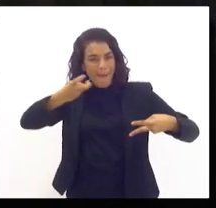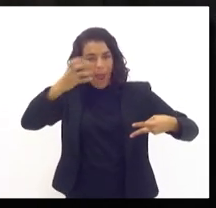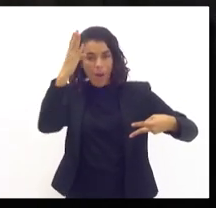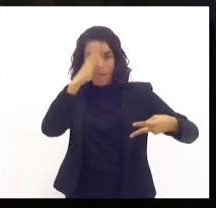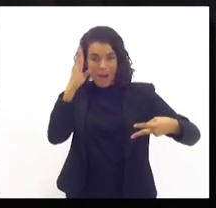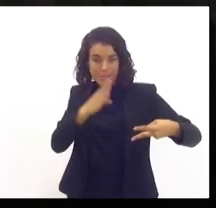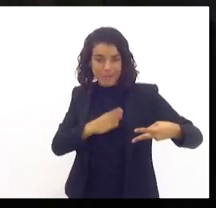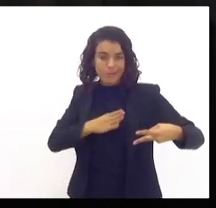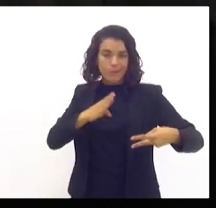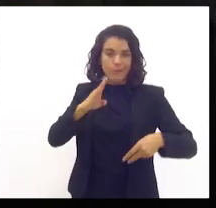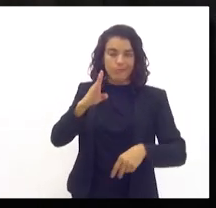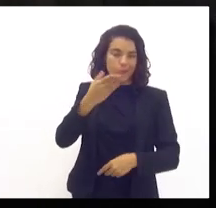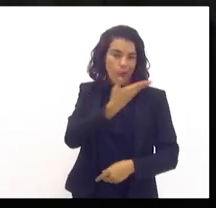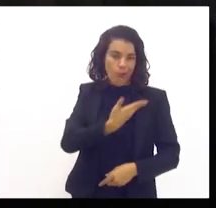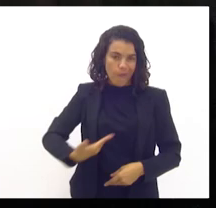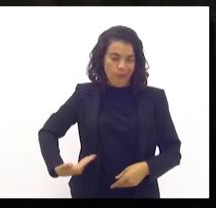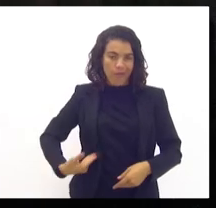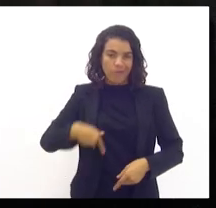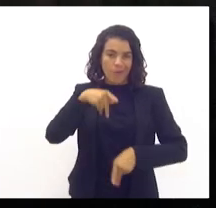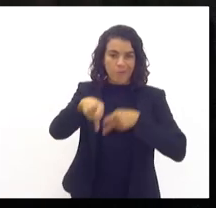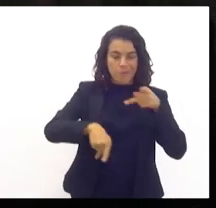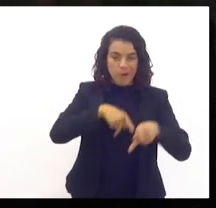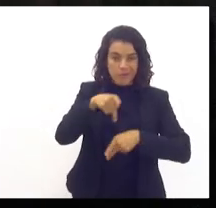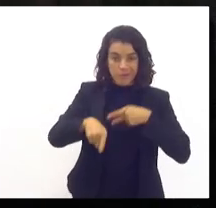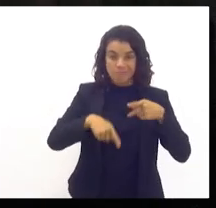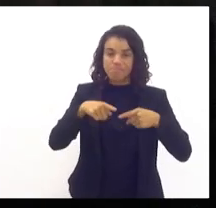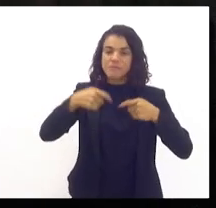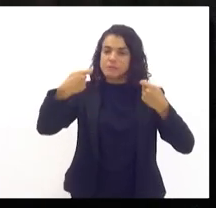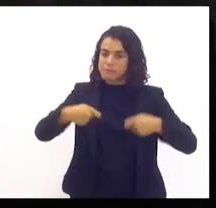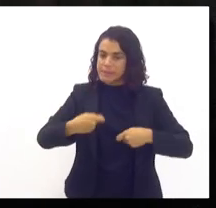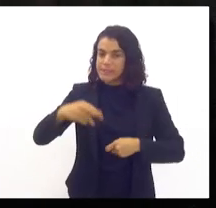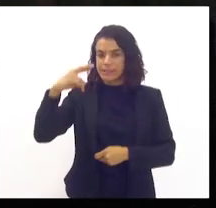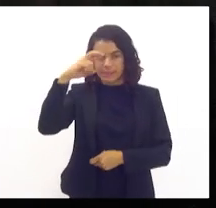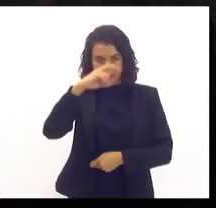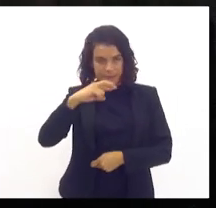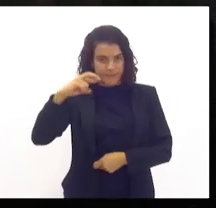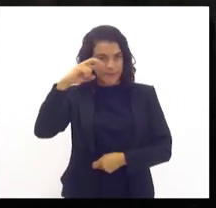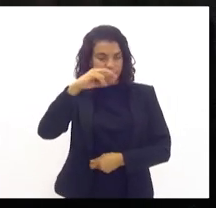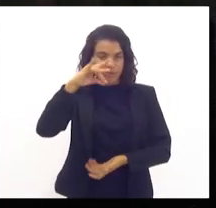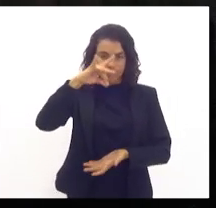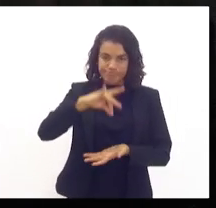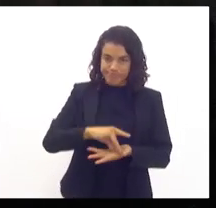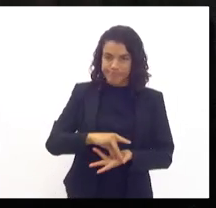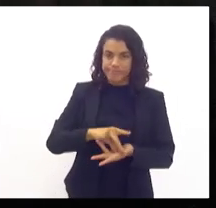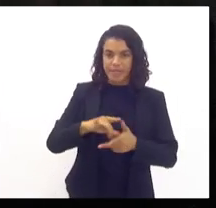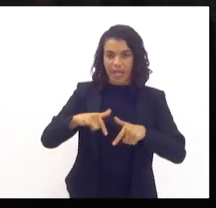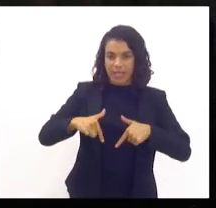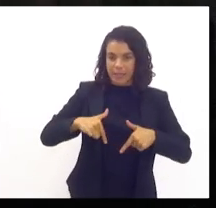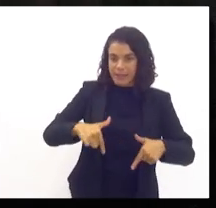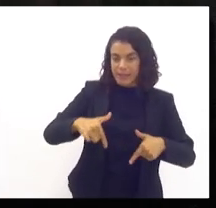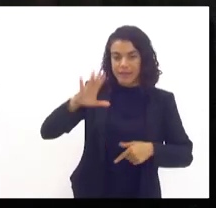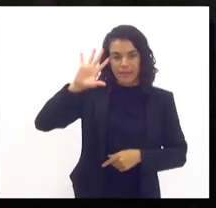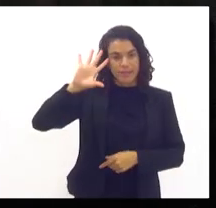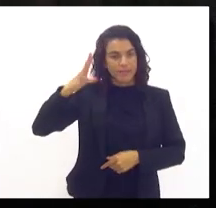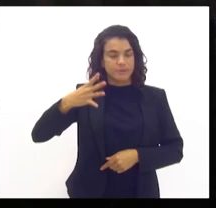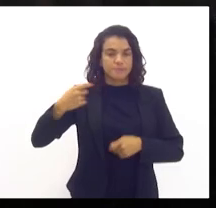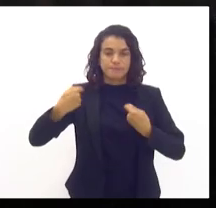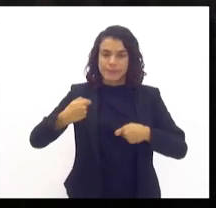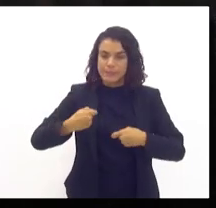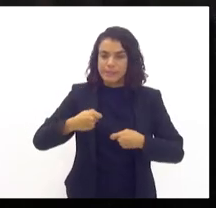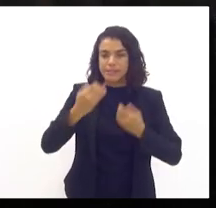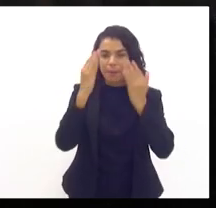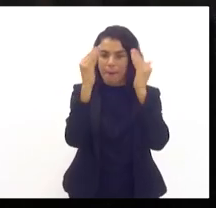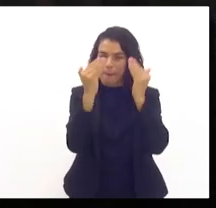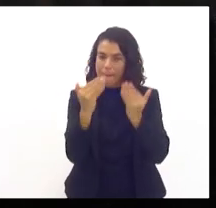nosso povo, nos últimos anos, e devem ser investigados. Suas tomadas de decisão precisam ser